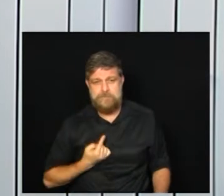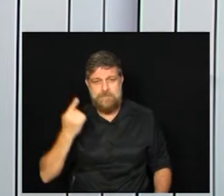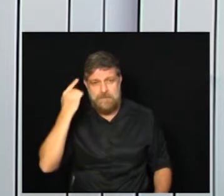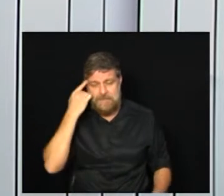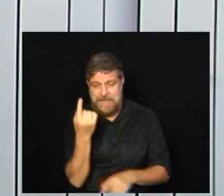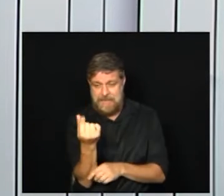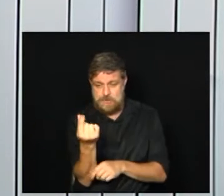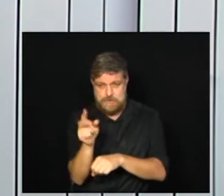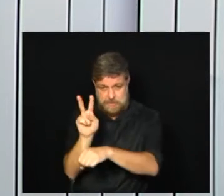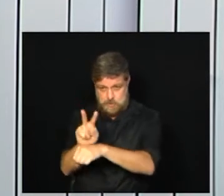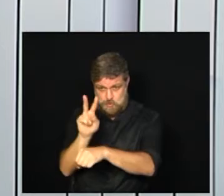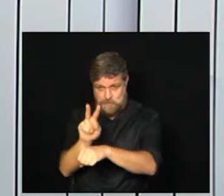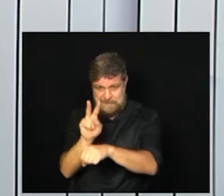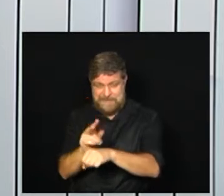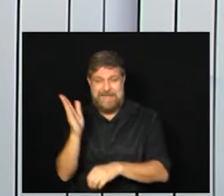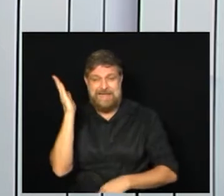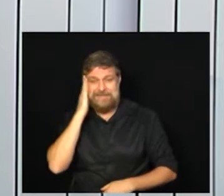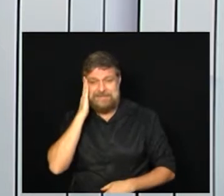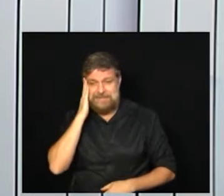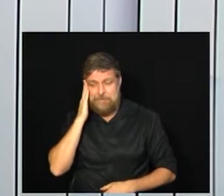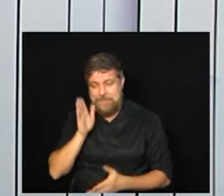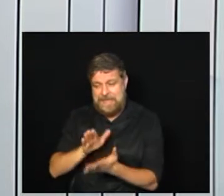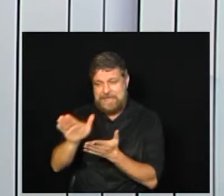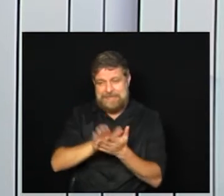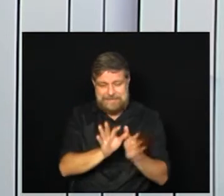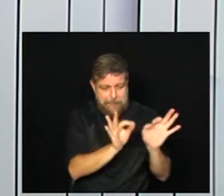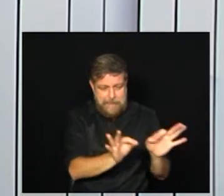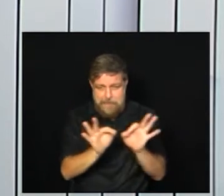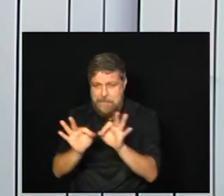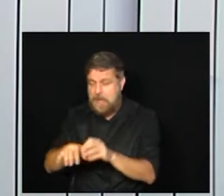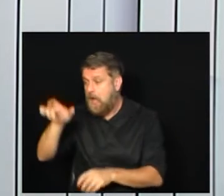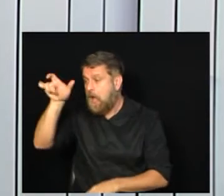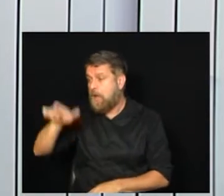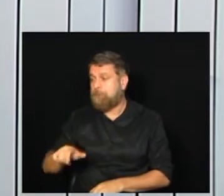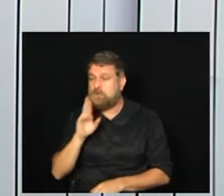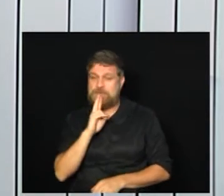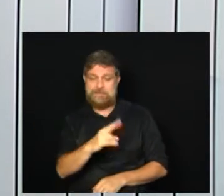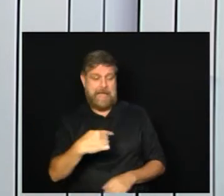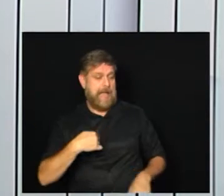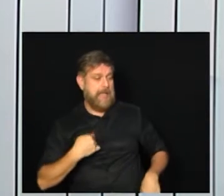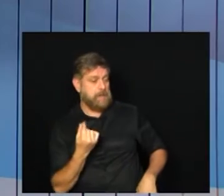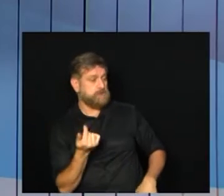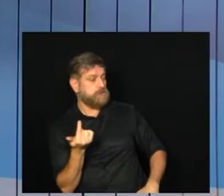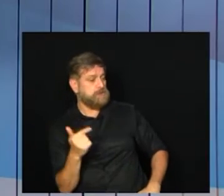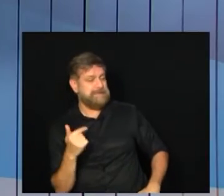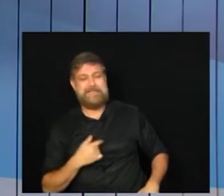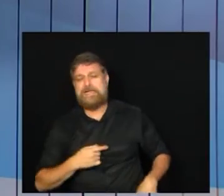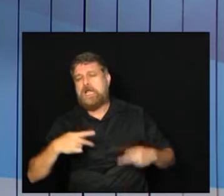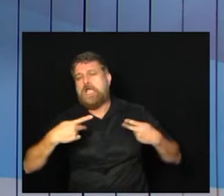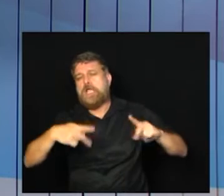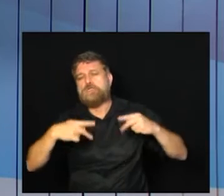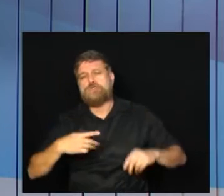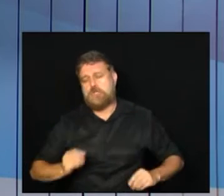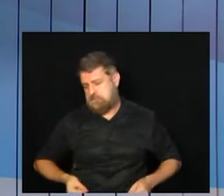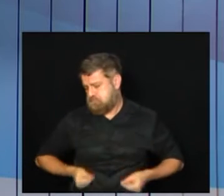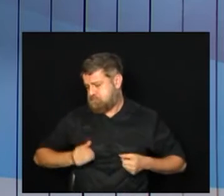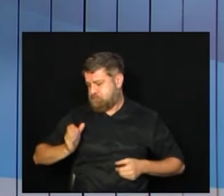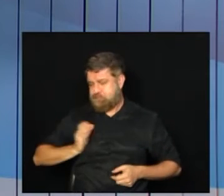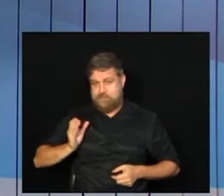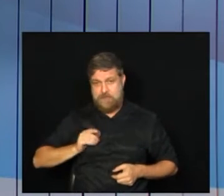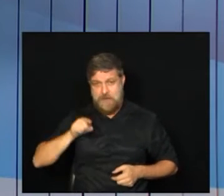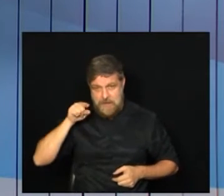educação financeira, quando fala em investimento, as pessoas falam, mas eu não tenho dinheiro, isso é para rico, isso acontece ainda,